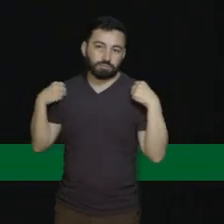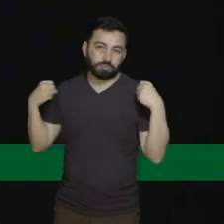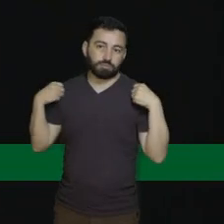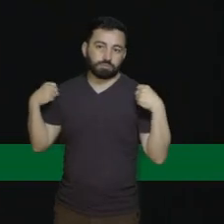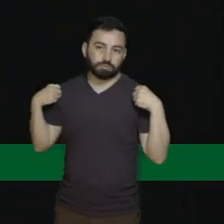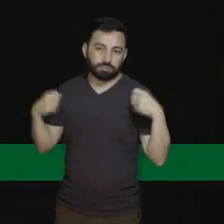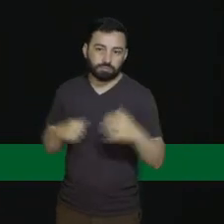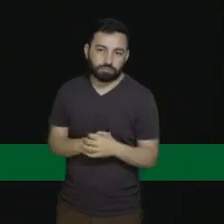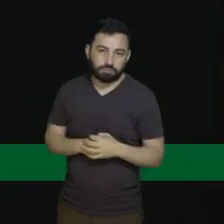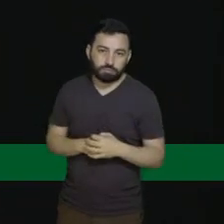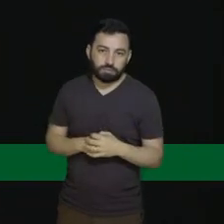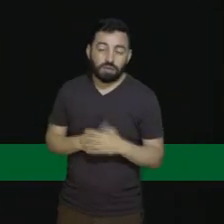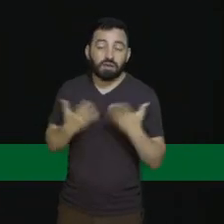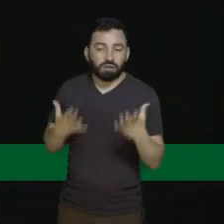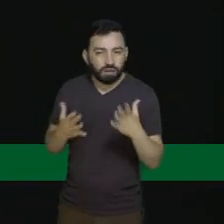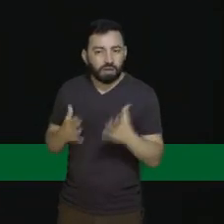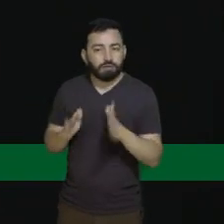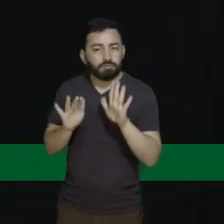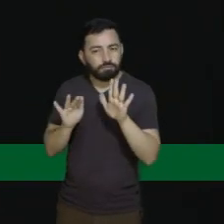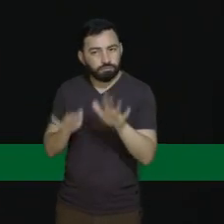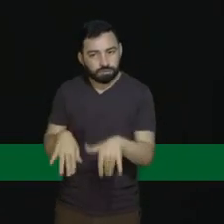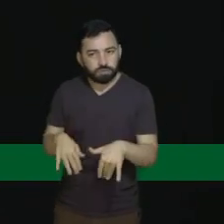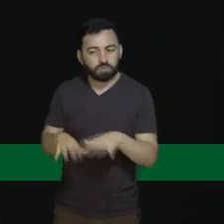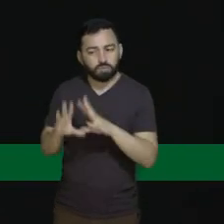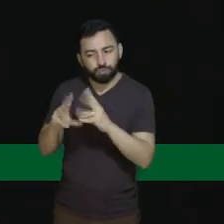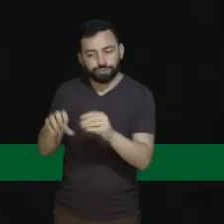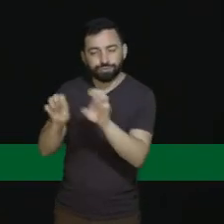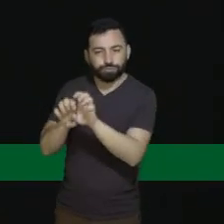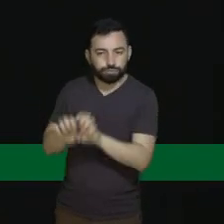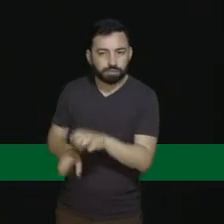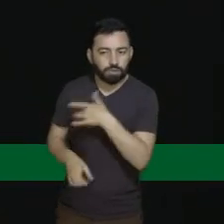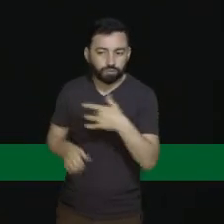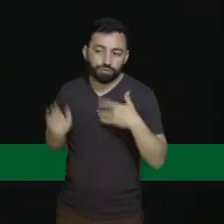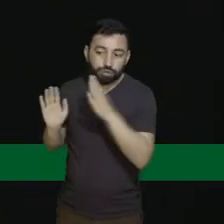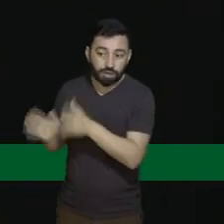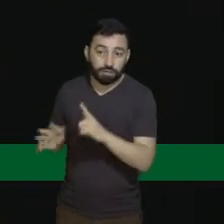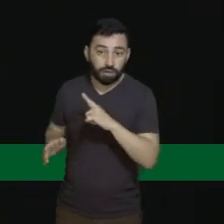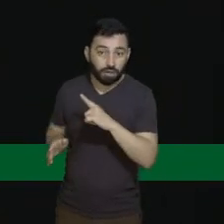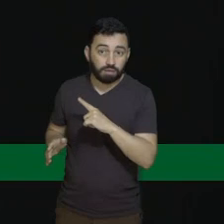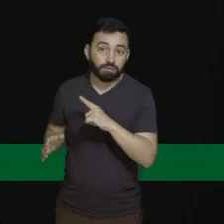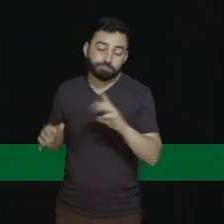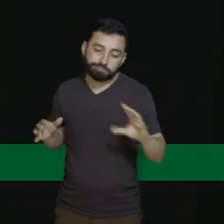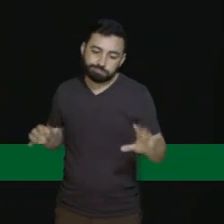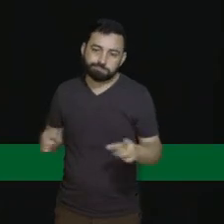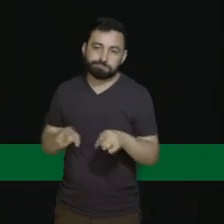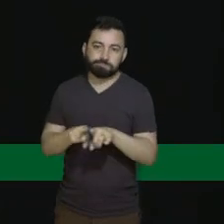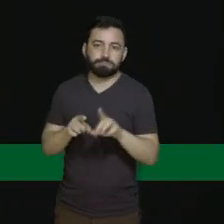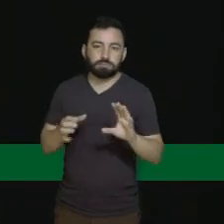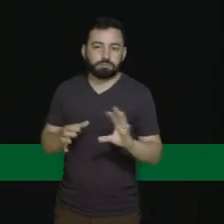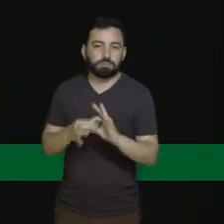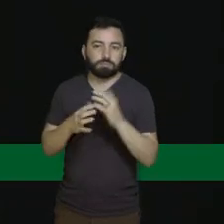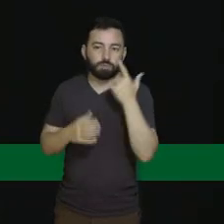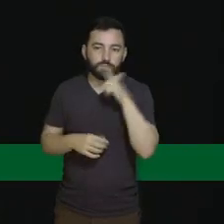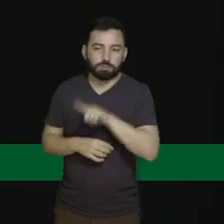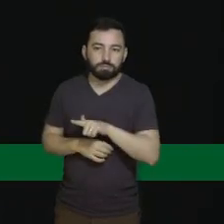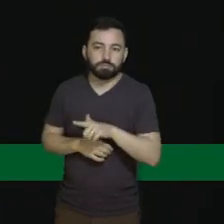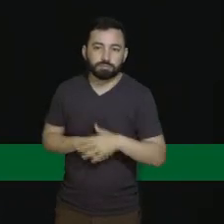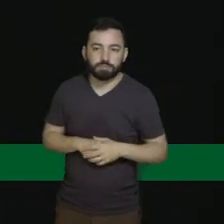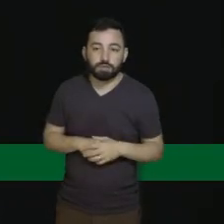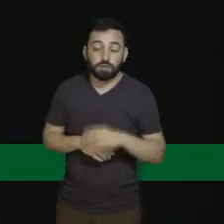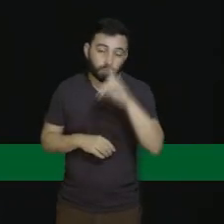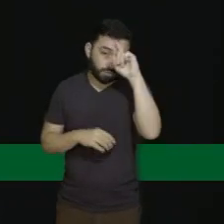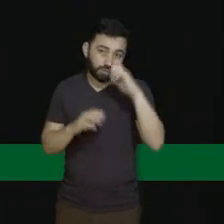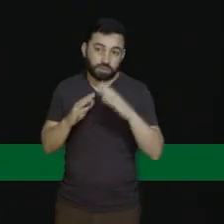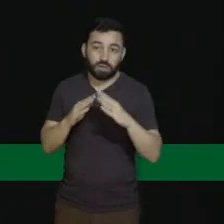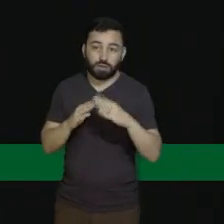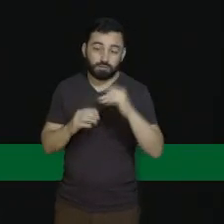para complementar as estruturas de saúde que já temos, como o hospital regional. Um hospital